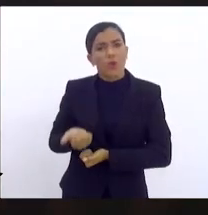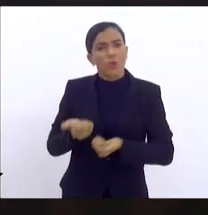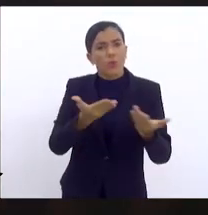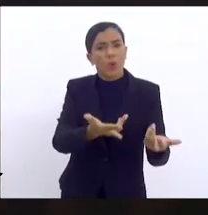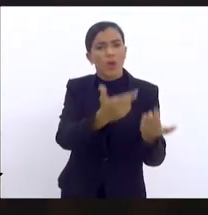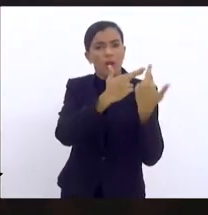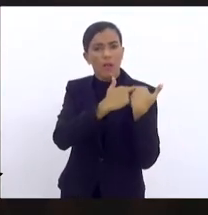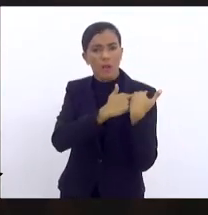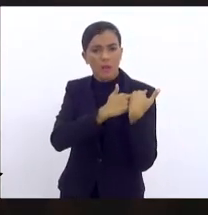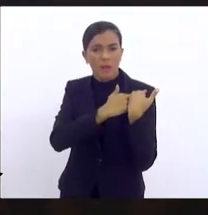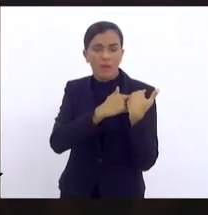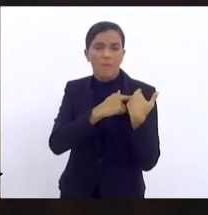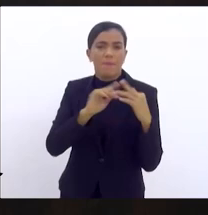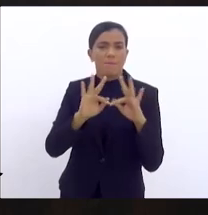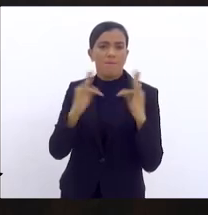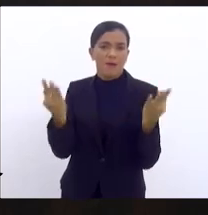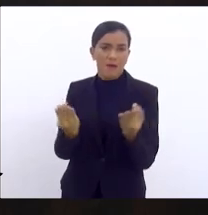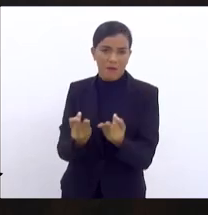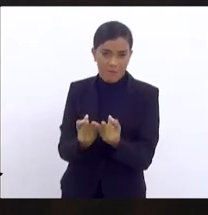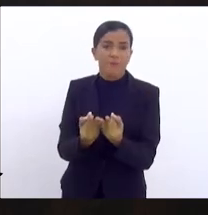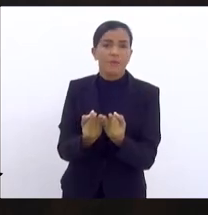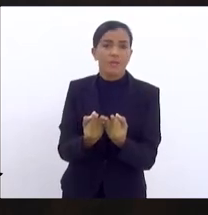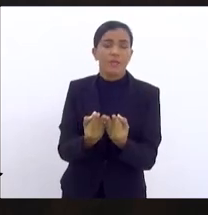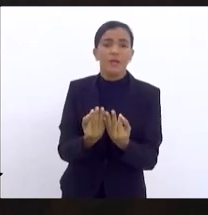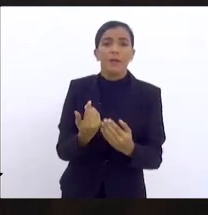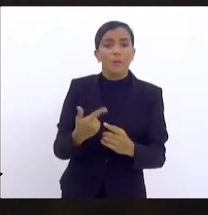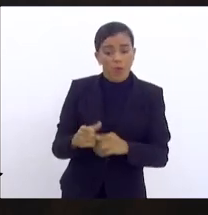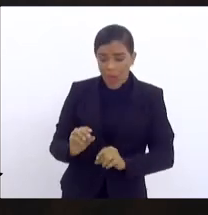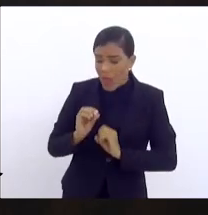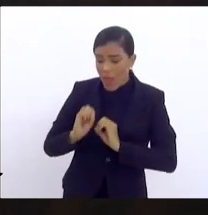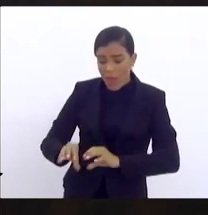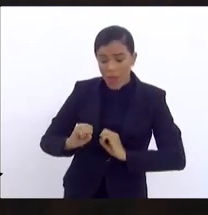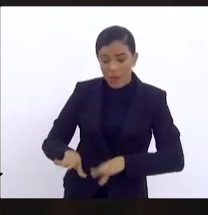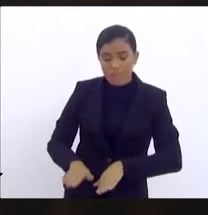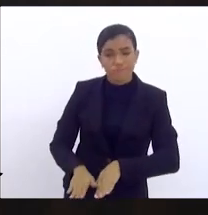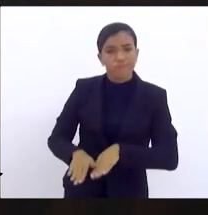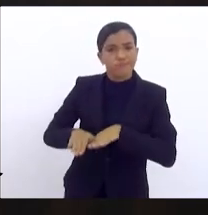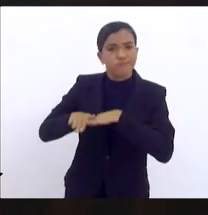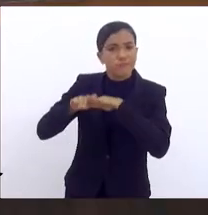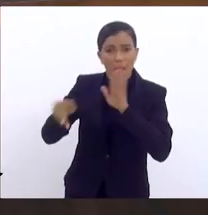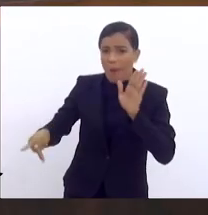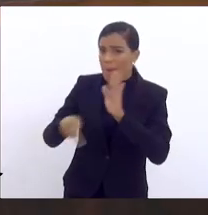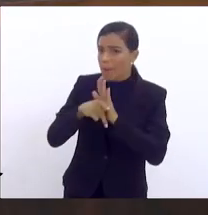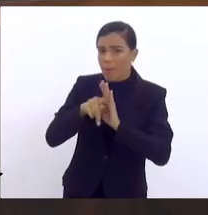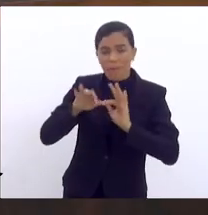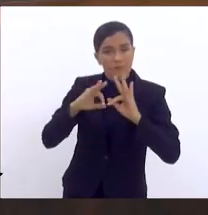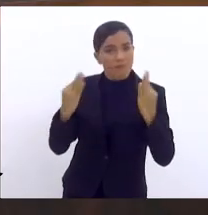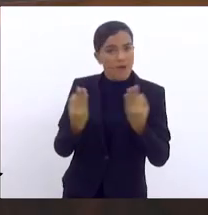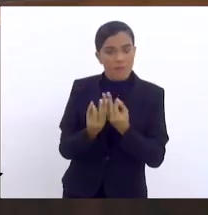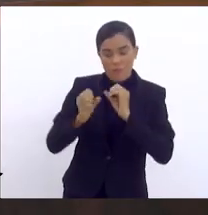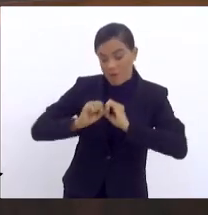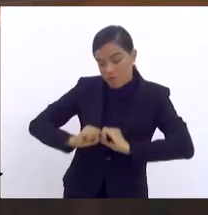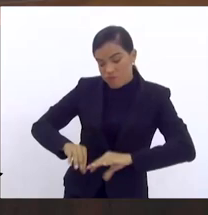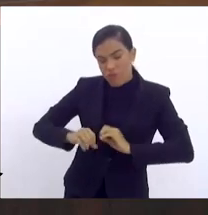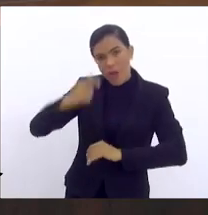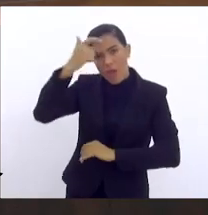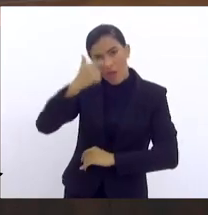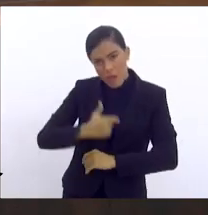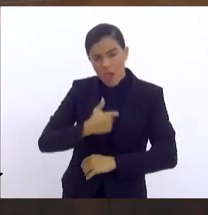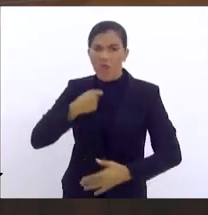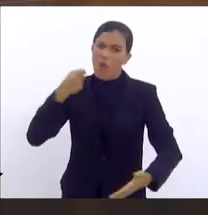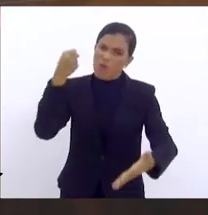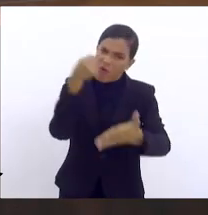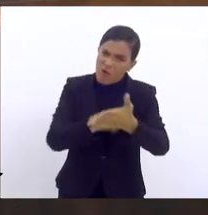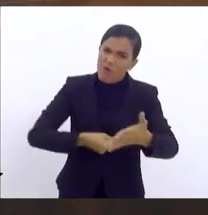para os pais para as mães se a responsabilidade se é de criação de família É de família eu sou o cara que mais